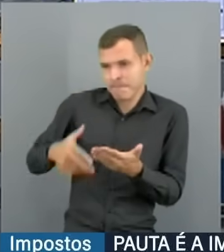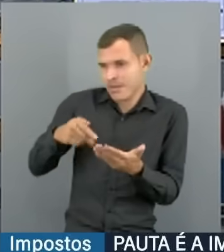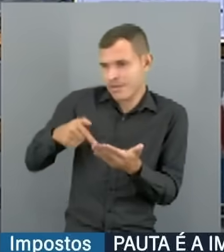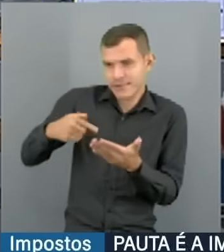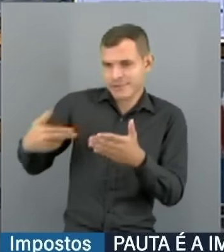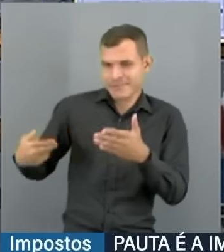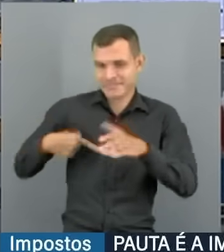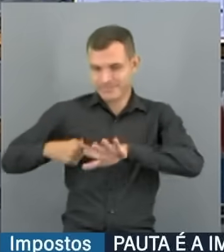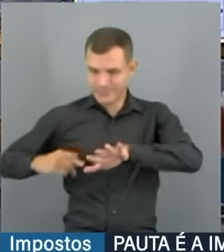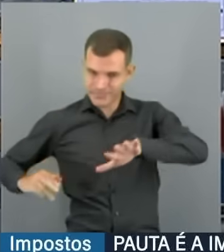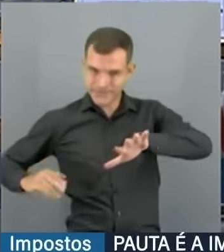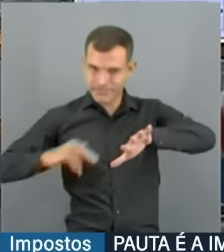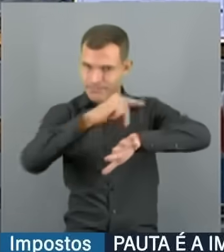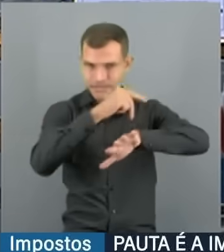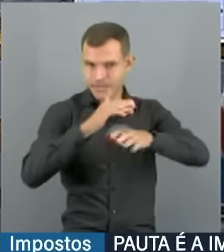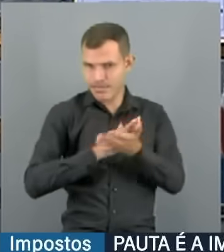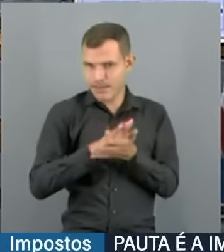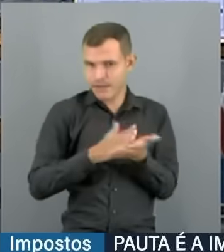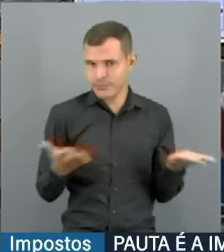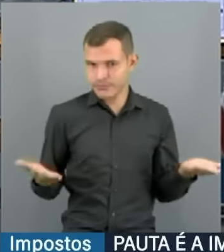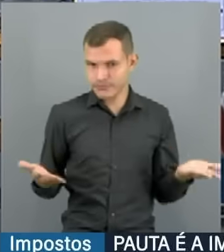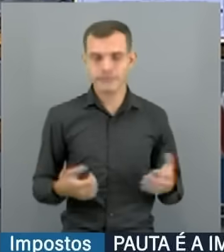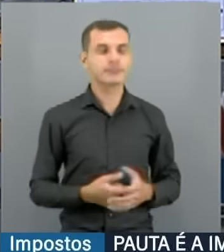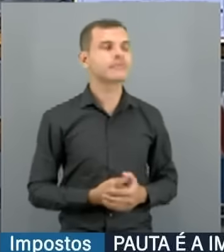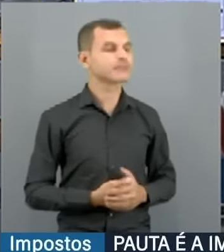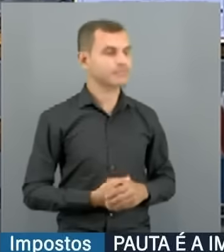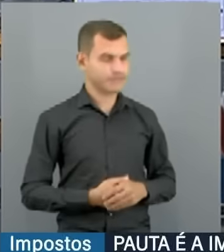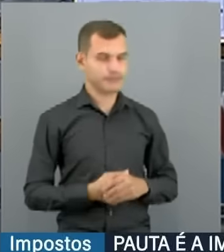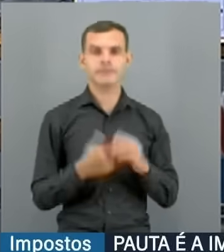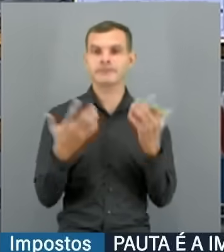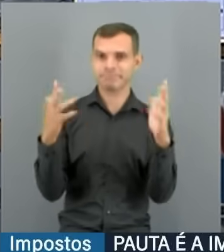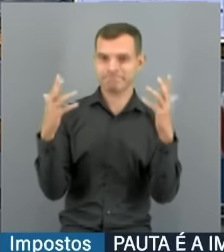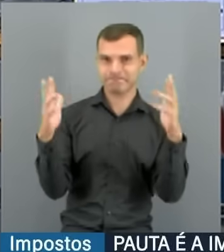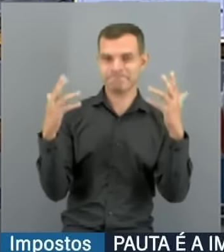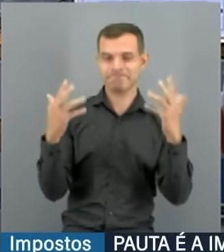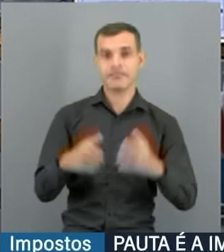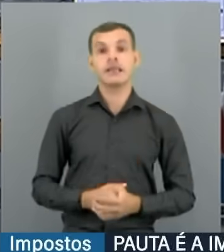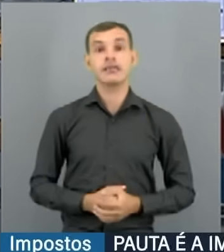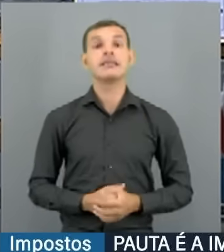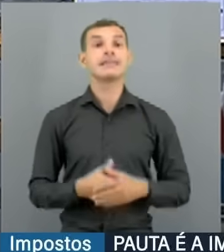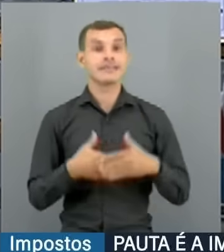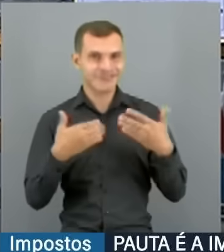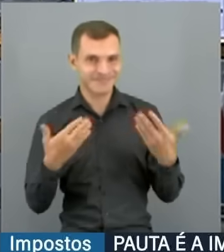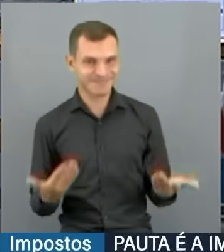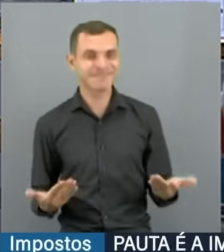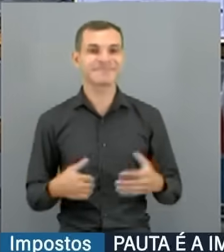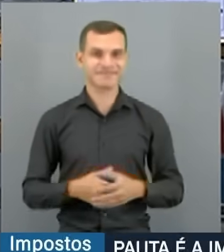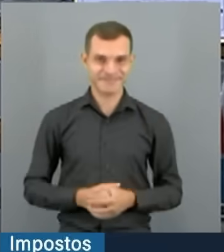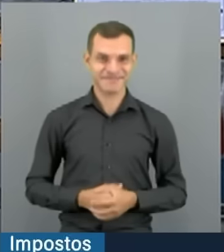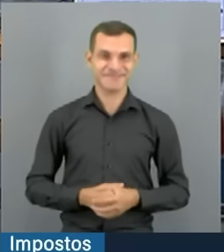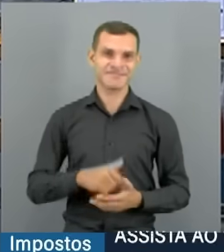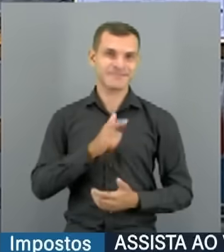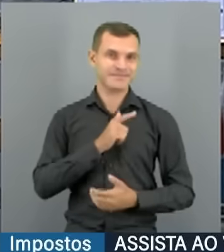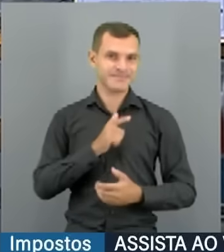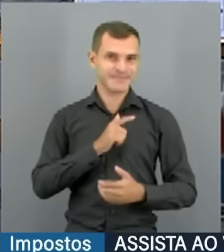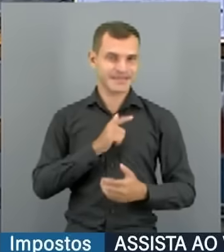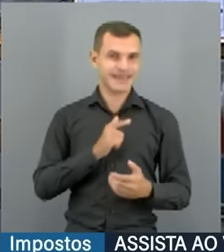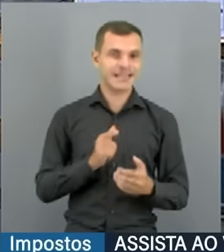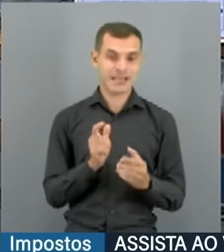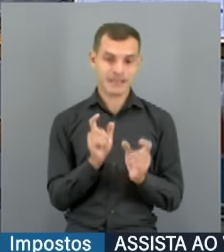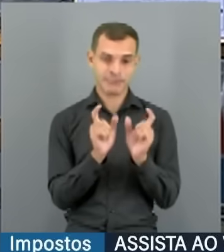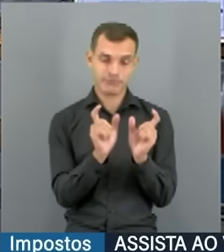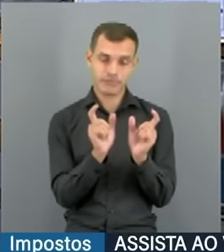A colocação que os manifestantes fariam, mais uma vez reafirmando, faziam referências a palavras negativas ao